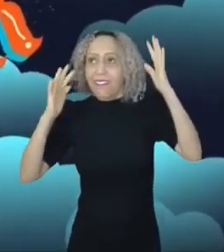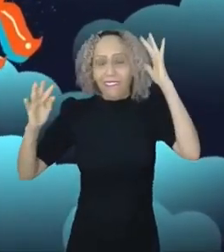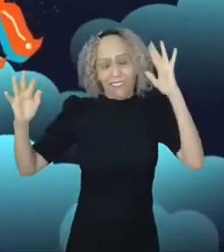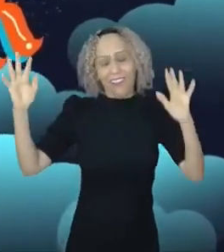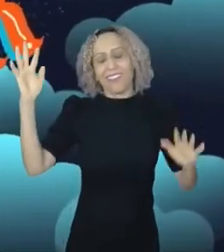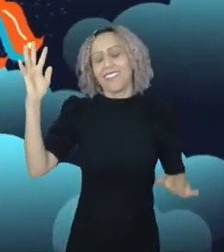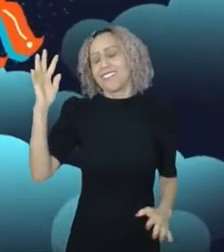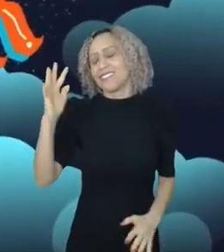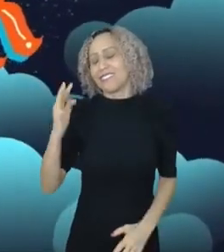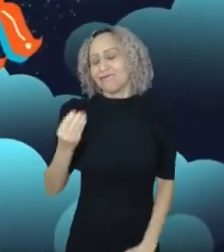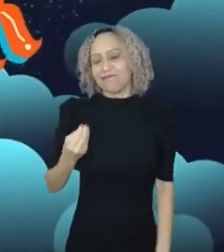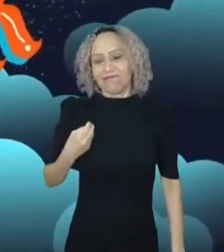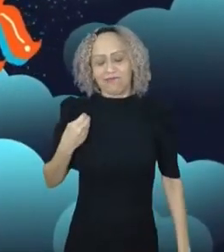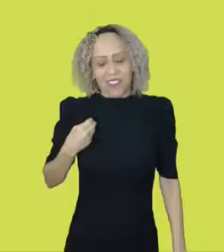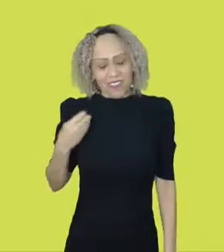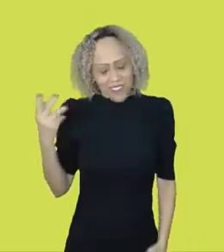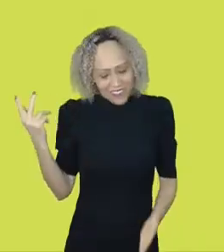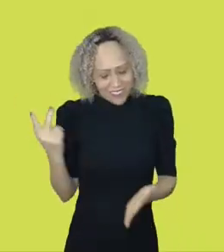viver.